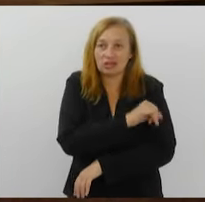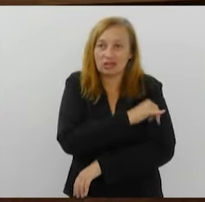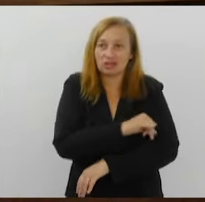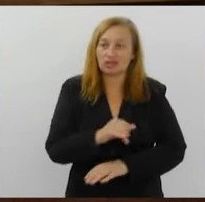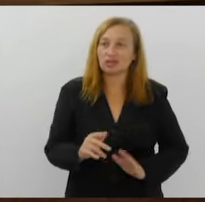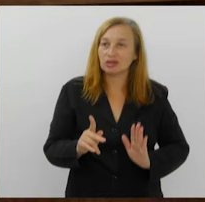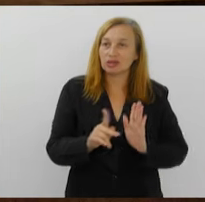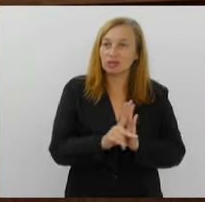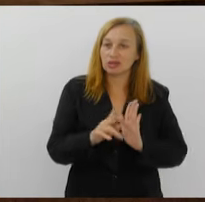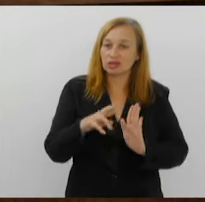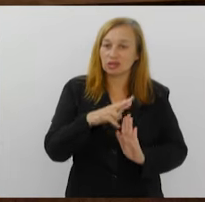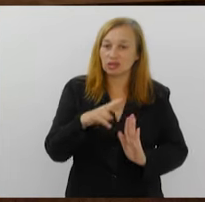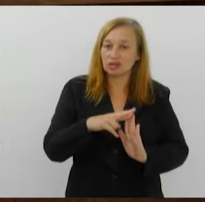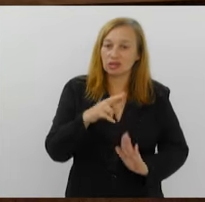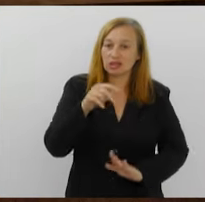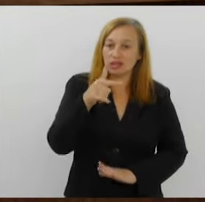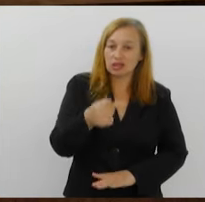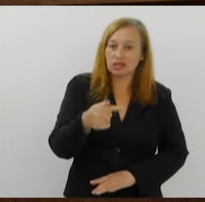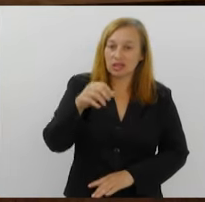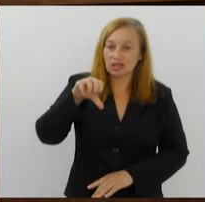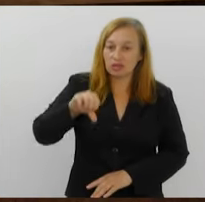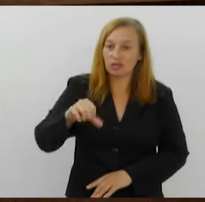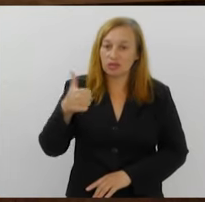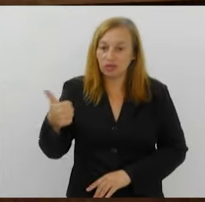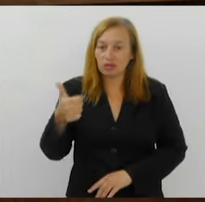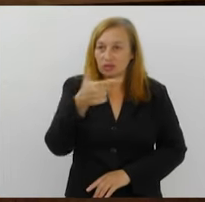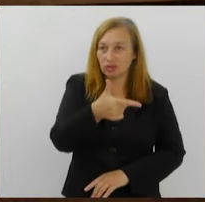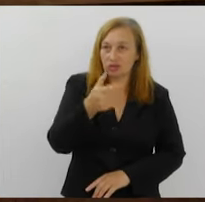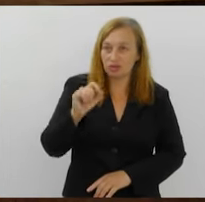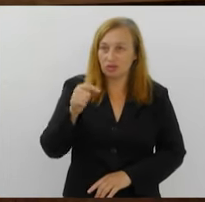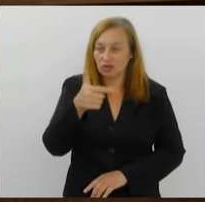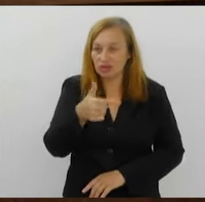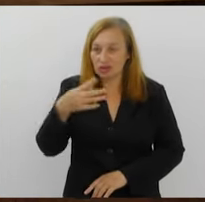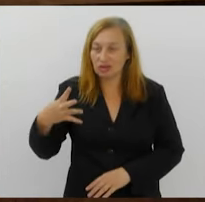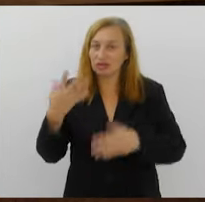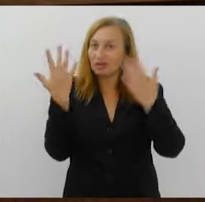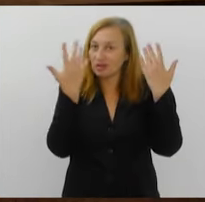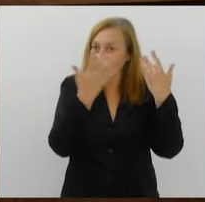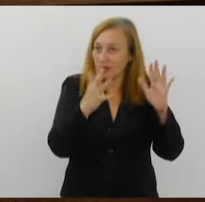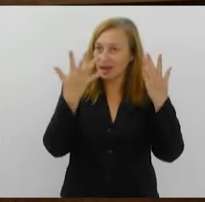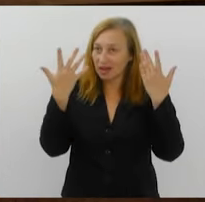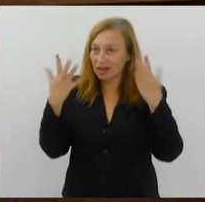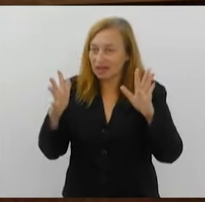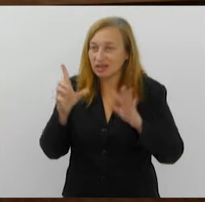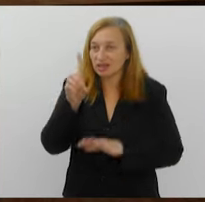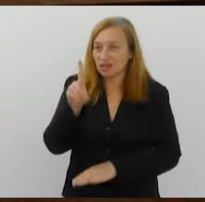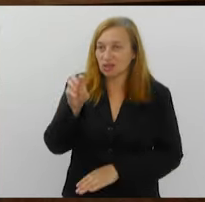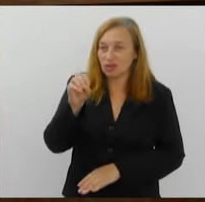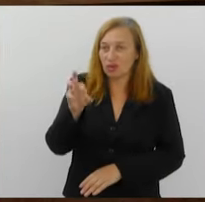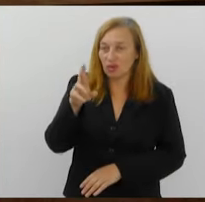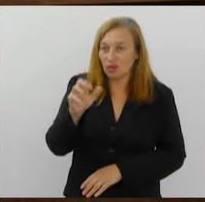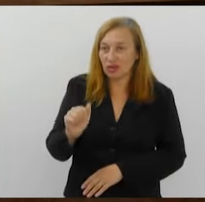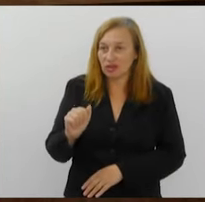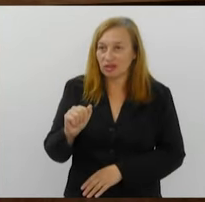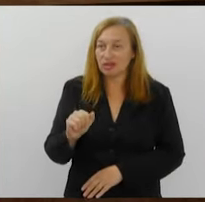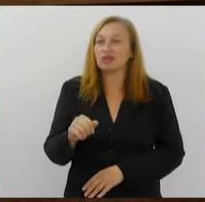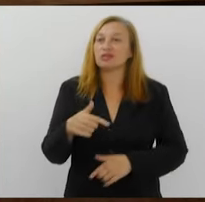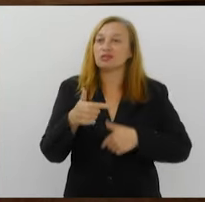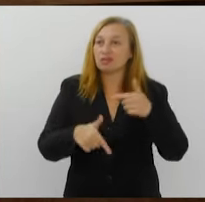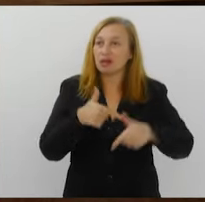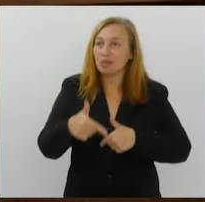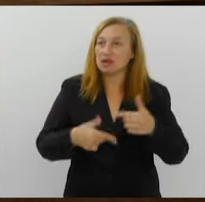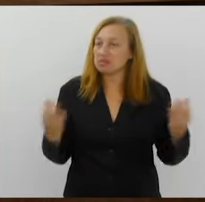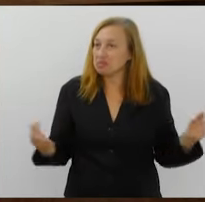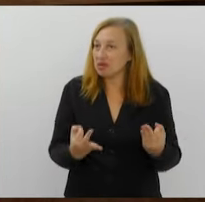Projeto de resolução 791 de 2024. Parabéns, Dora, pelo seu brilhante